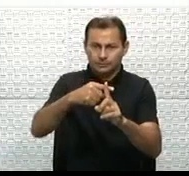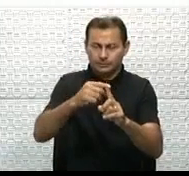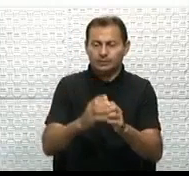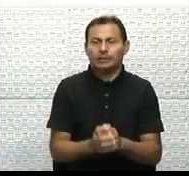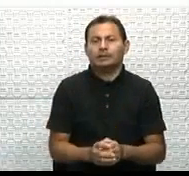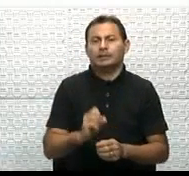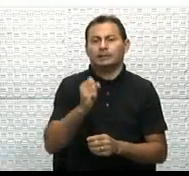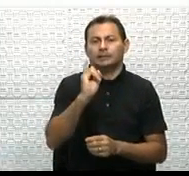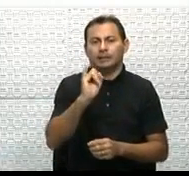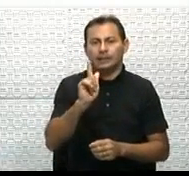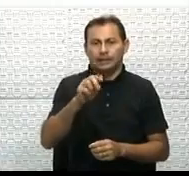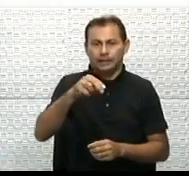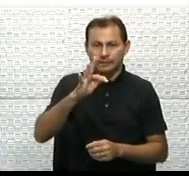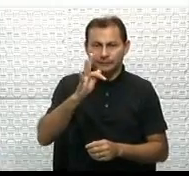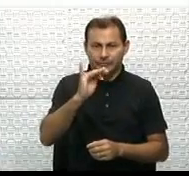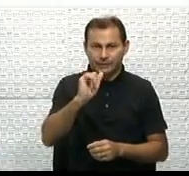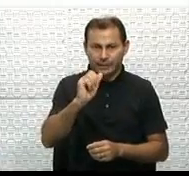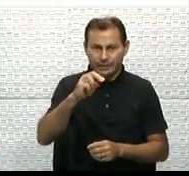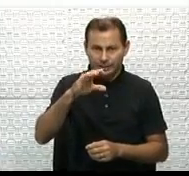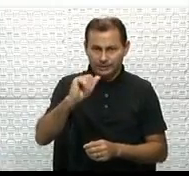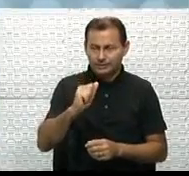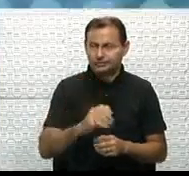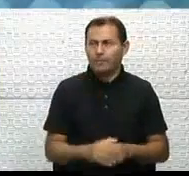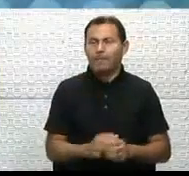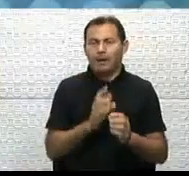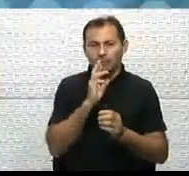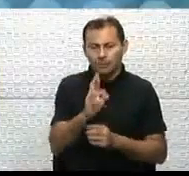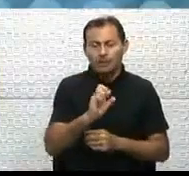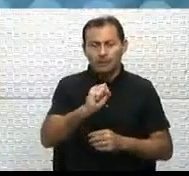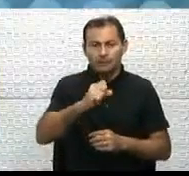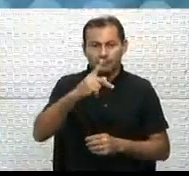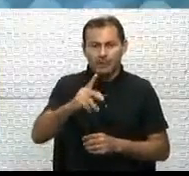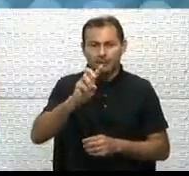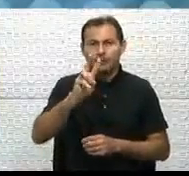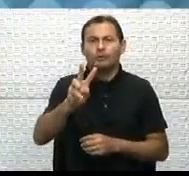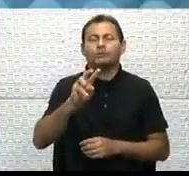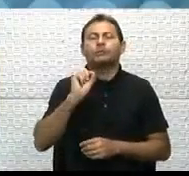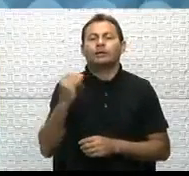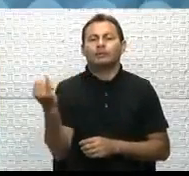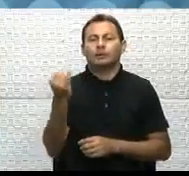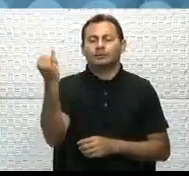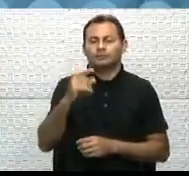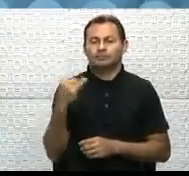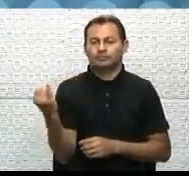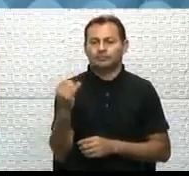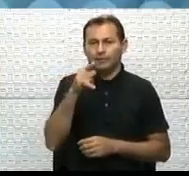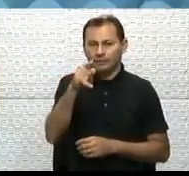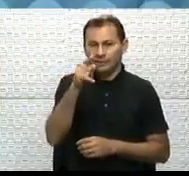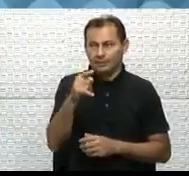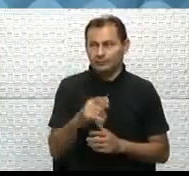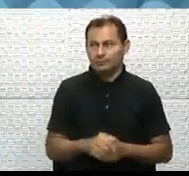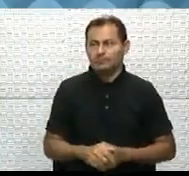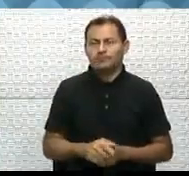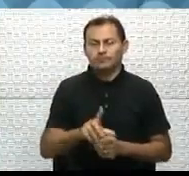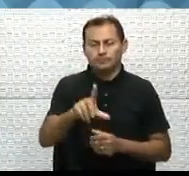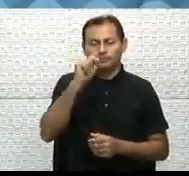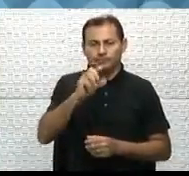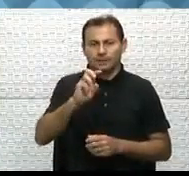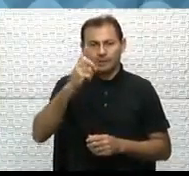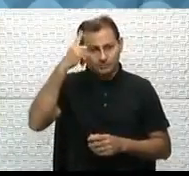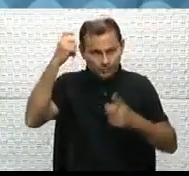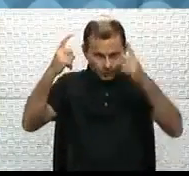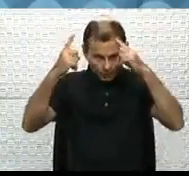positivamente significante. Então, para a resolução da situação problema 2, o que é importante? É importante você definir as